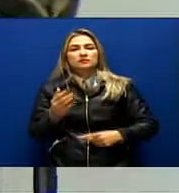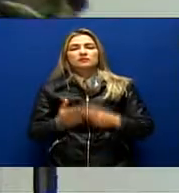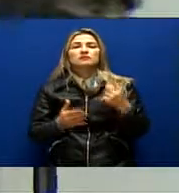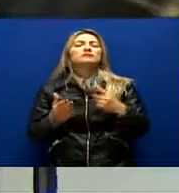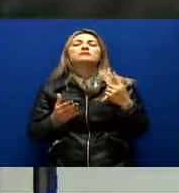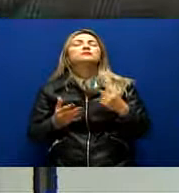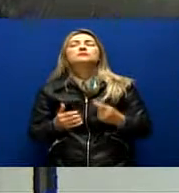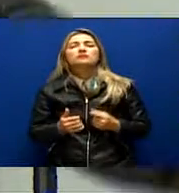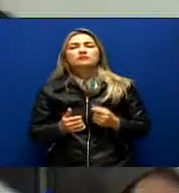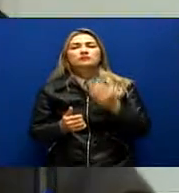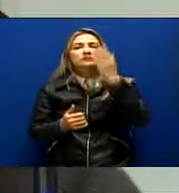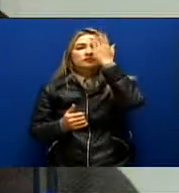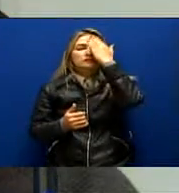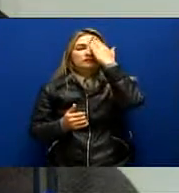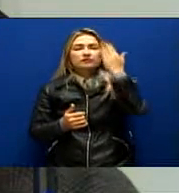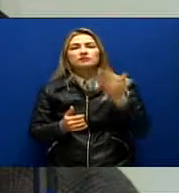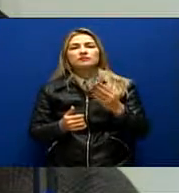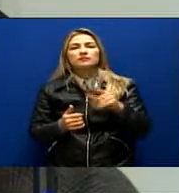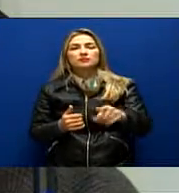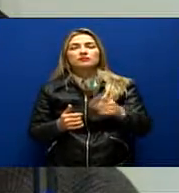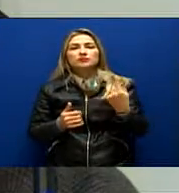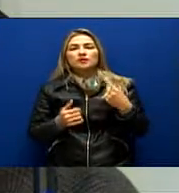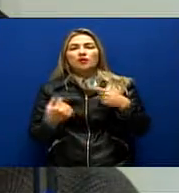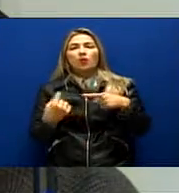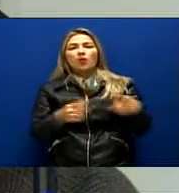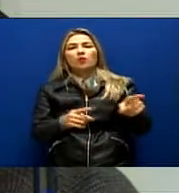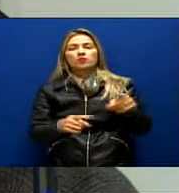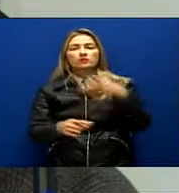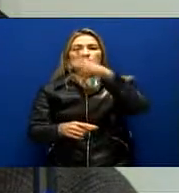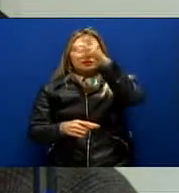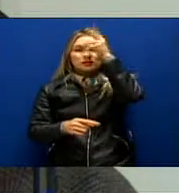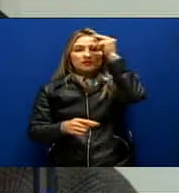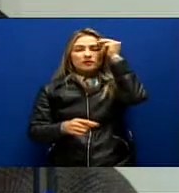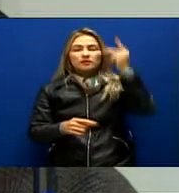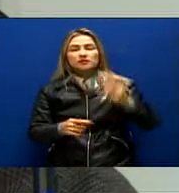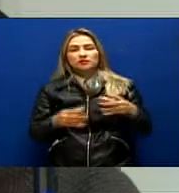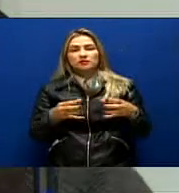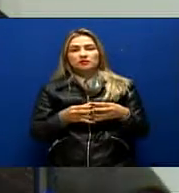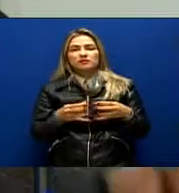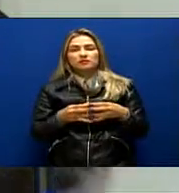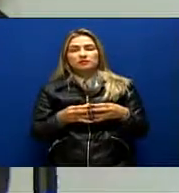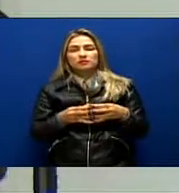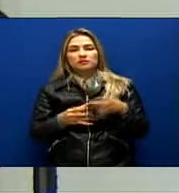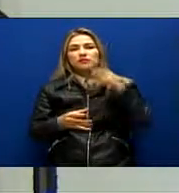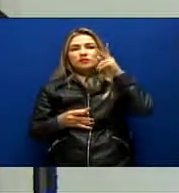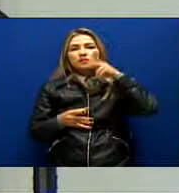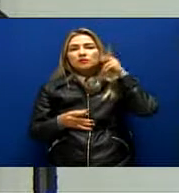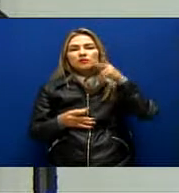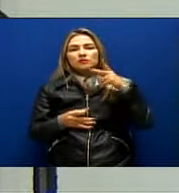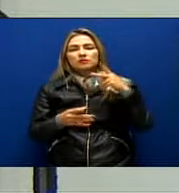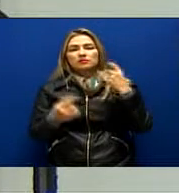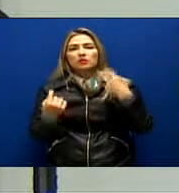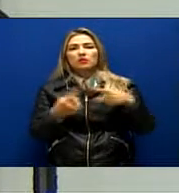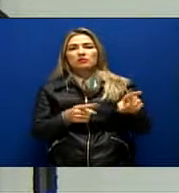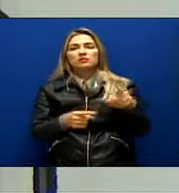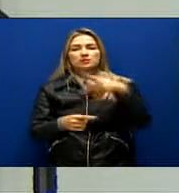da sua linha esquerdista, que é do partido que Vossa Excelência pertence,